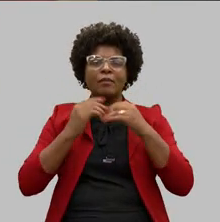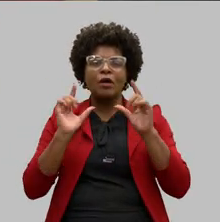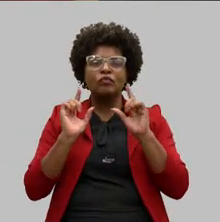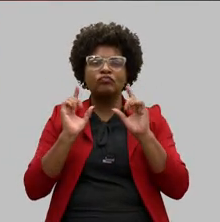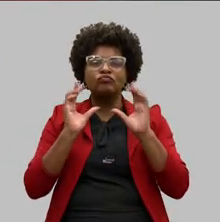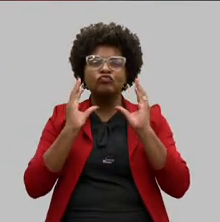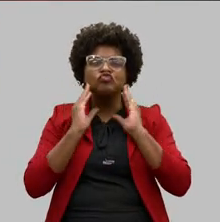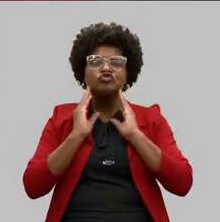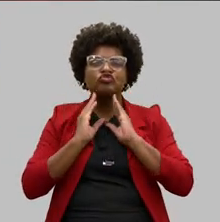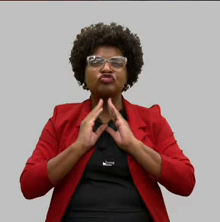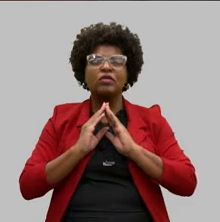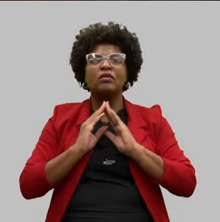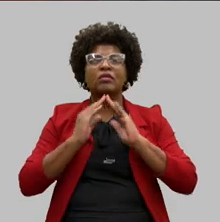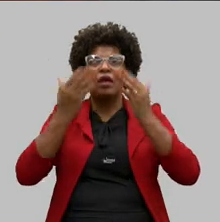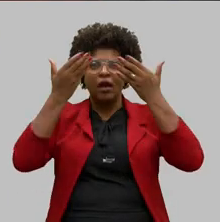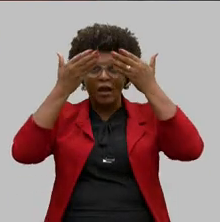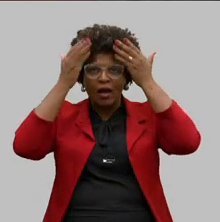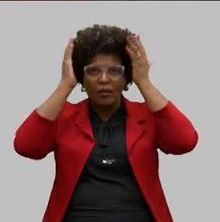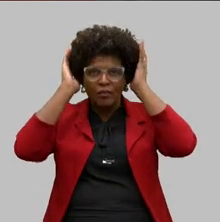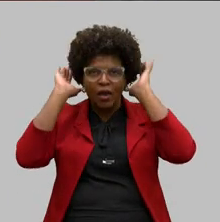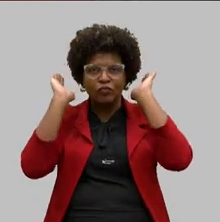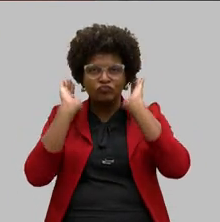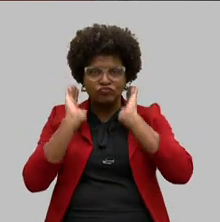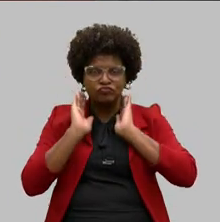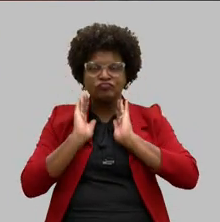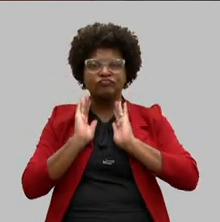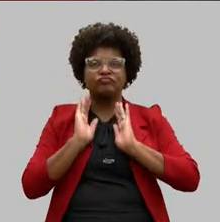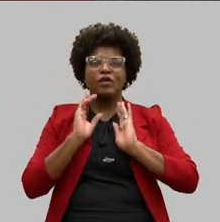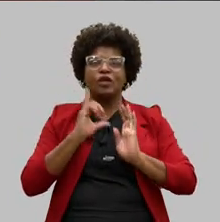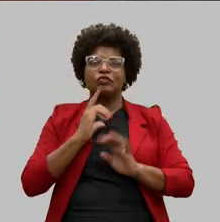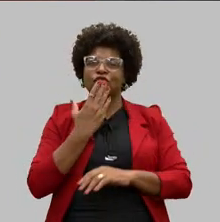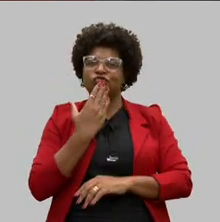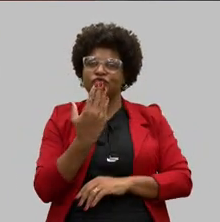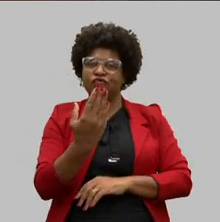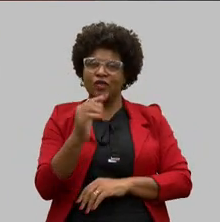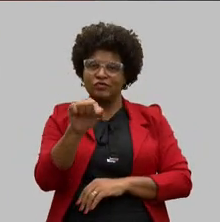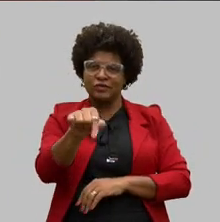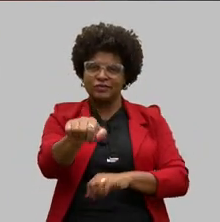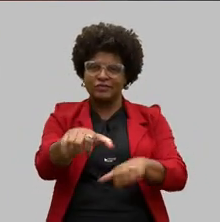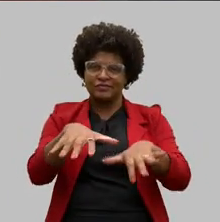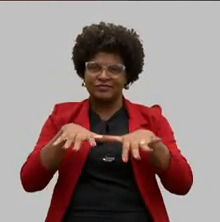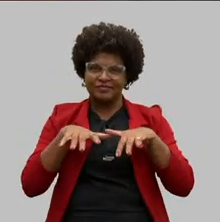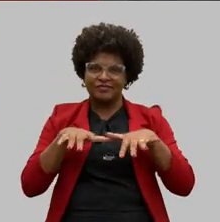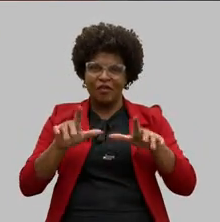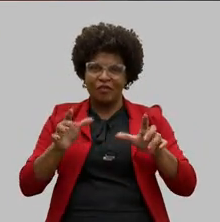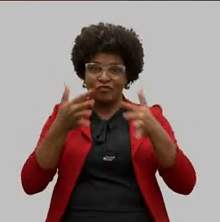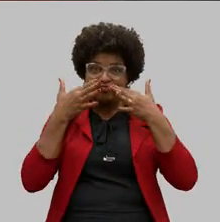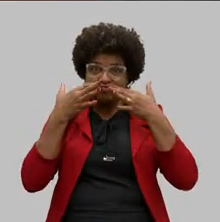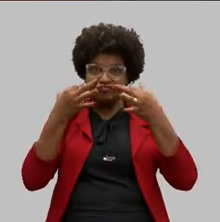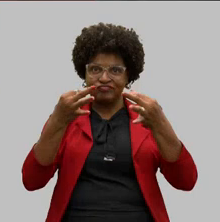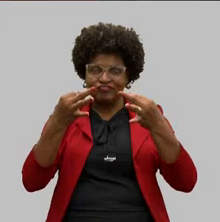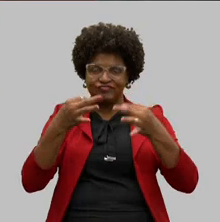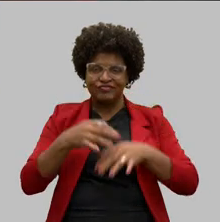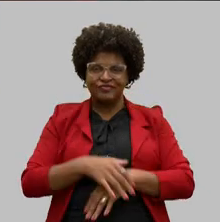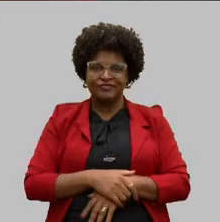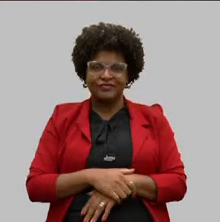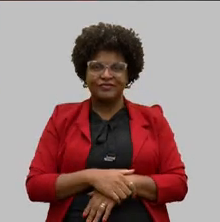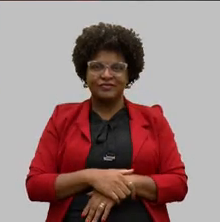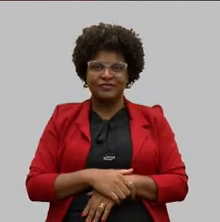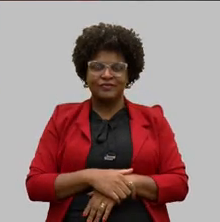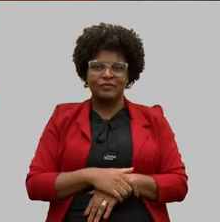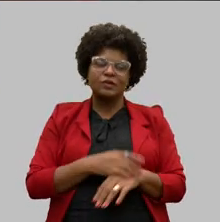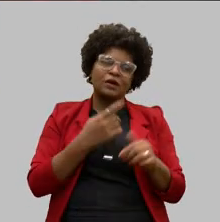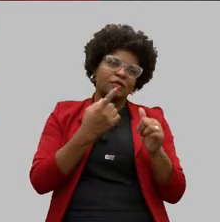lado dos colegas de frente para essa plateia atenta eh eu quero primeiro Deputado